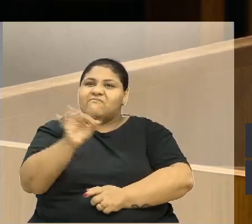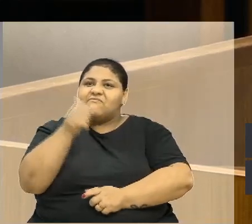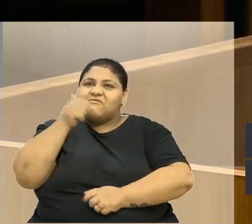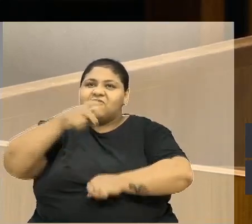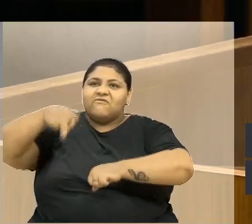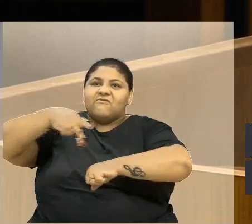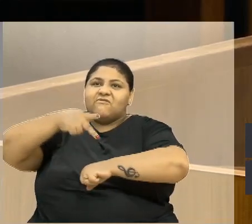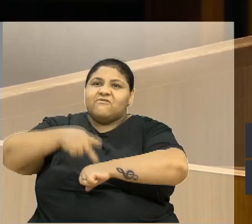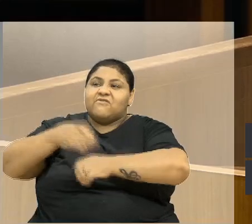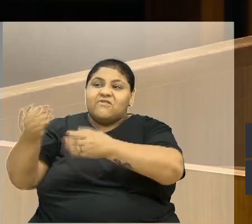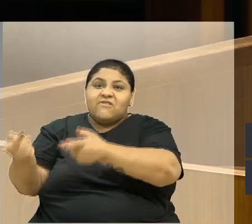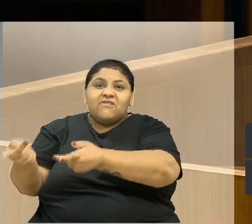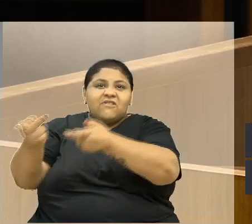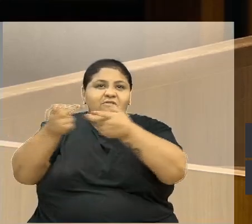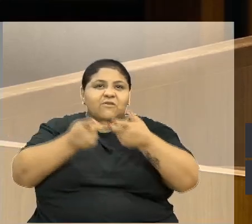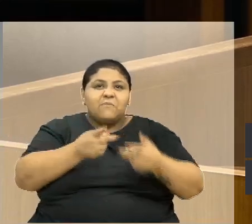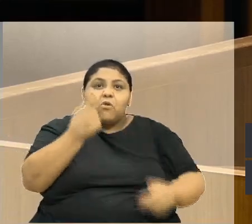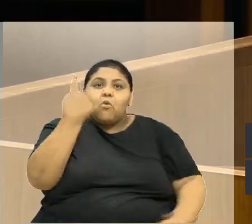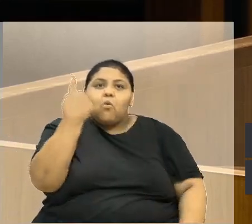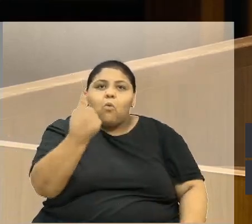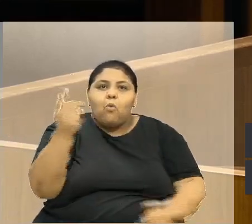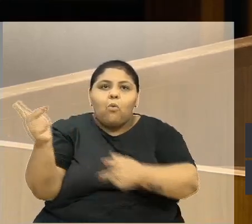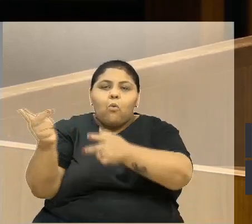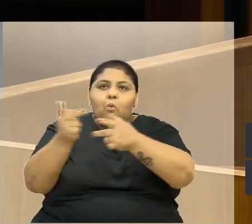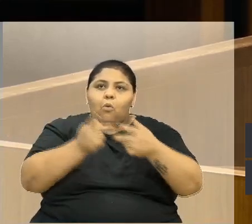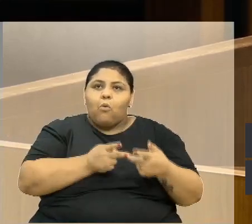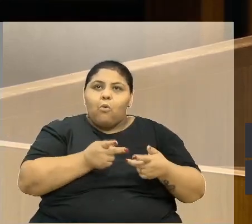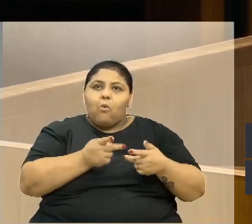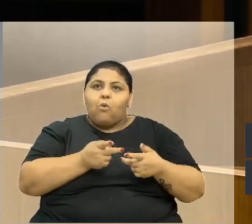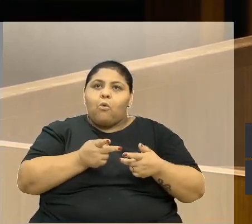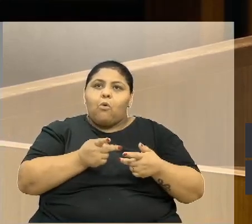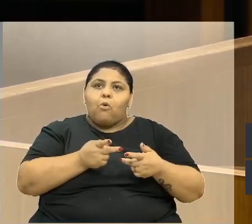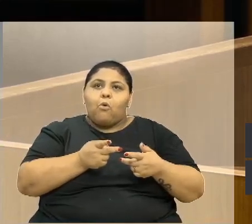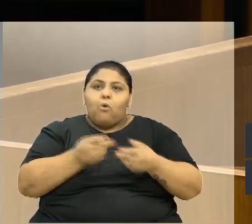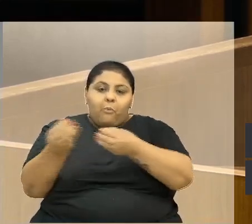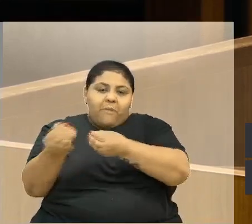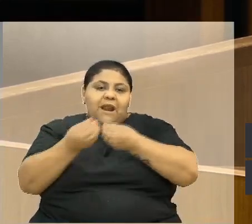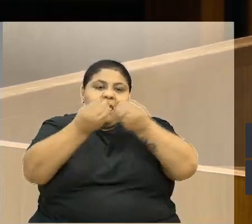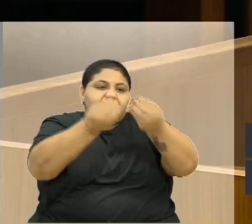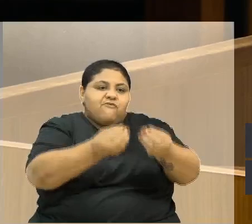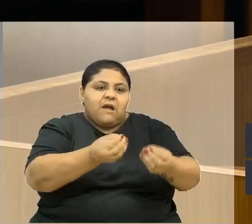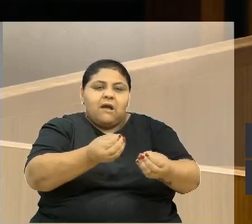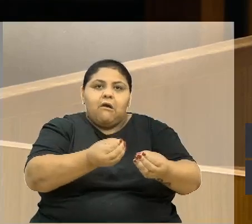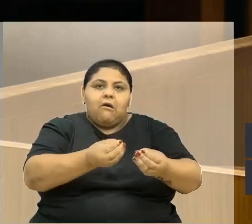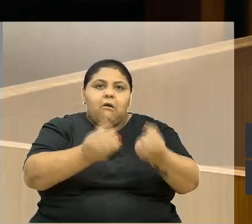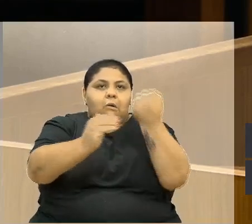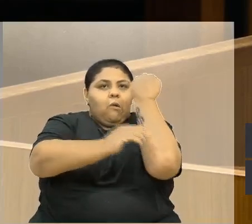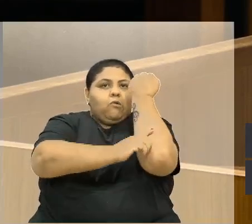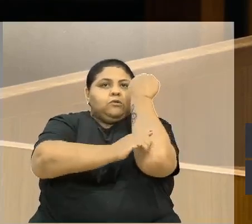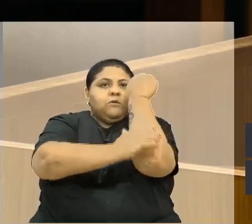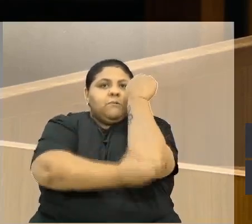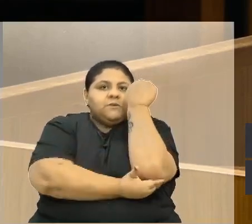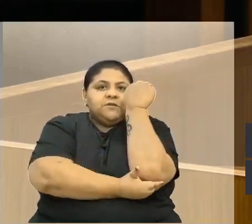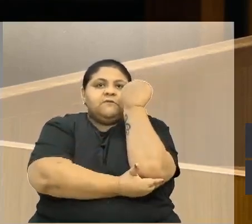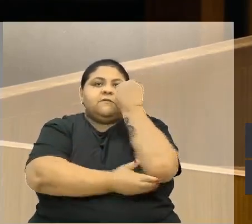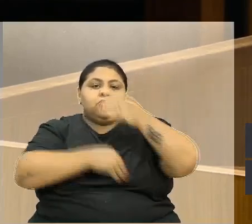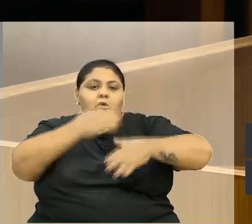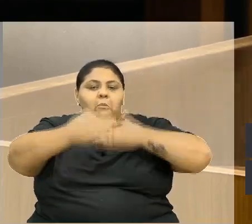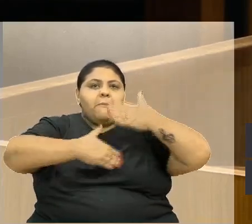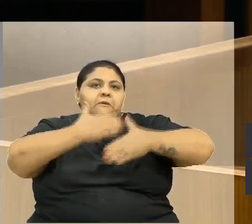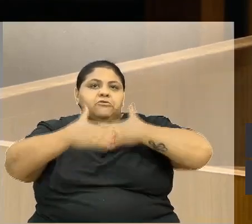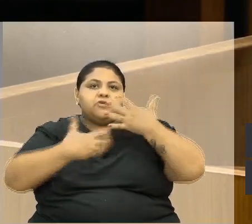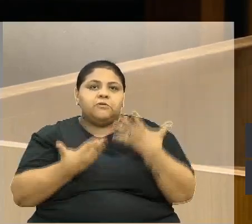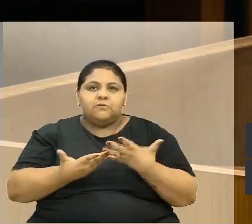país não receberam sequer uma visita para levar o seu papel higiênico ou o seu absorvente, como tem gente que